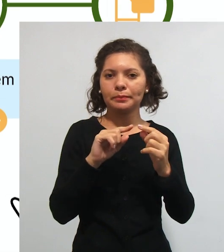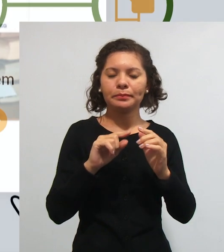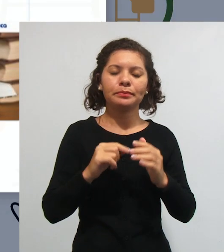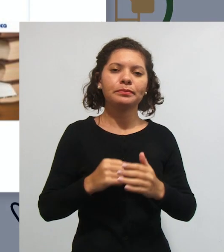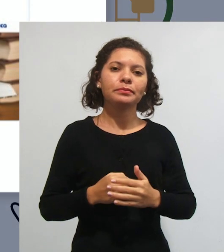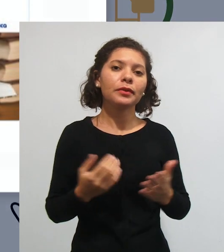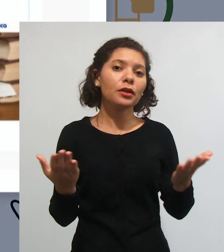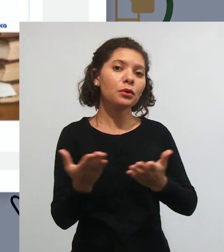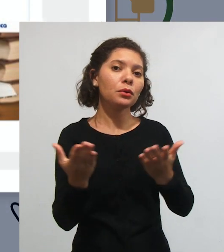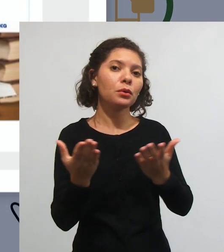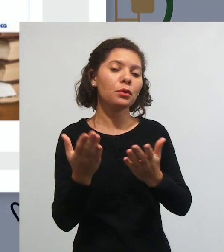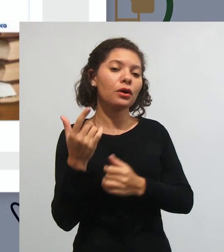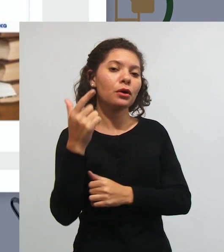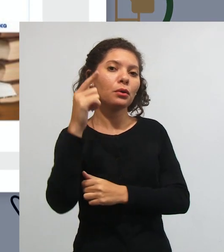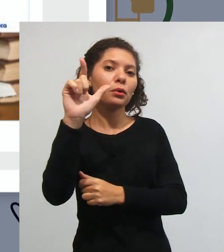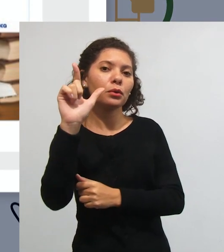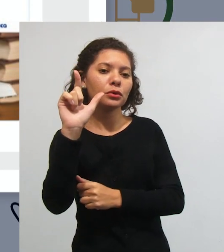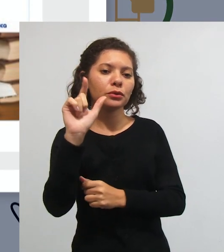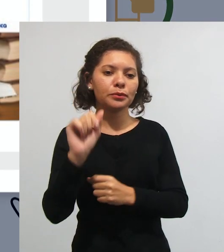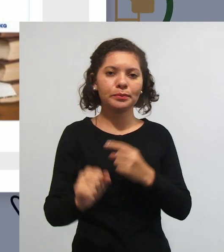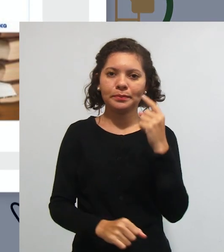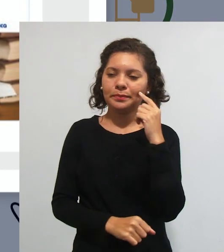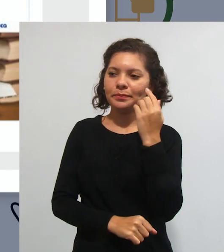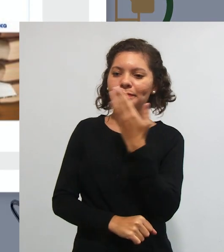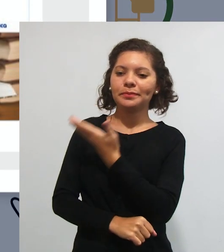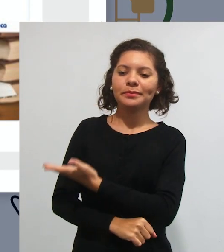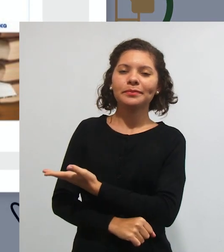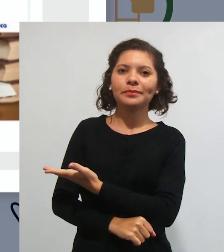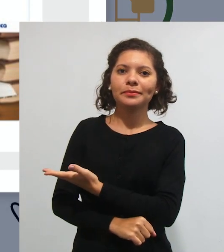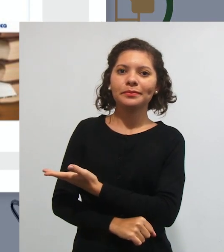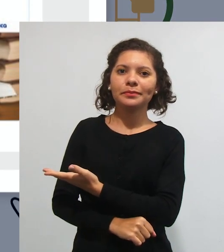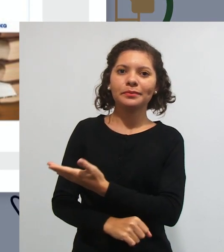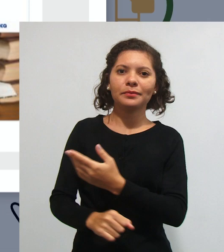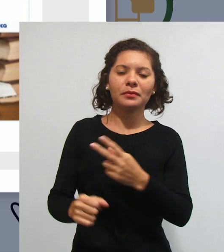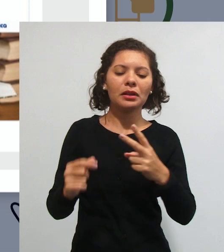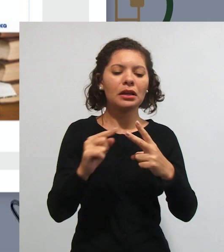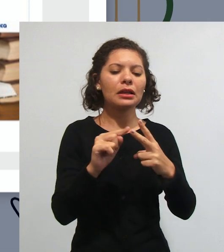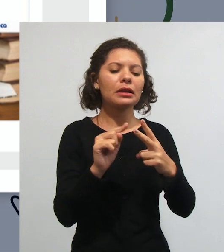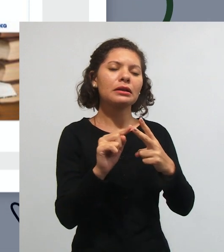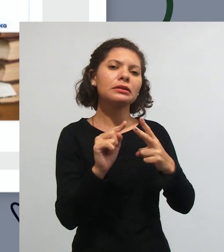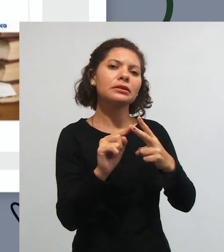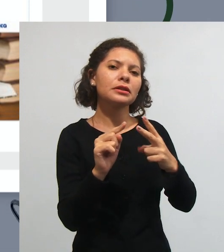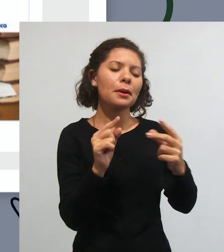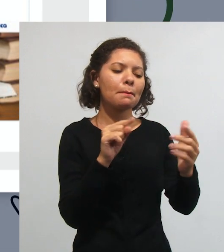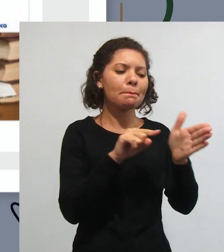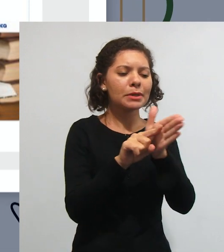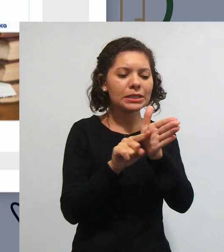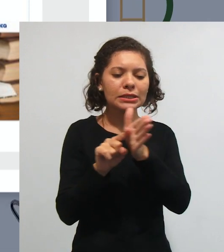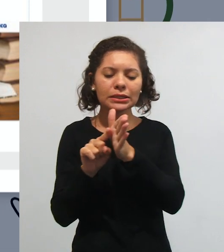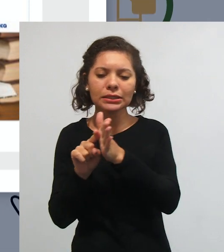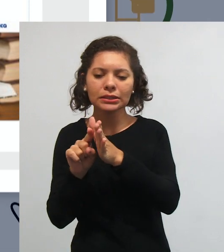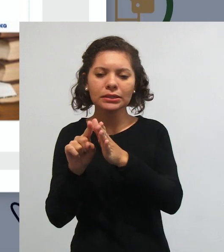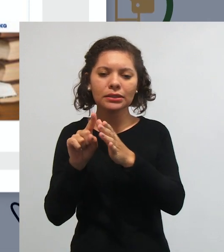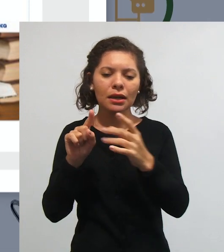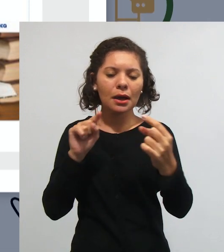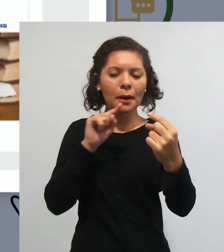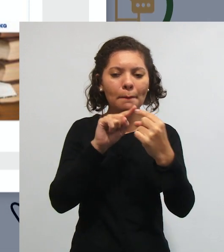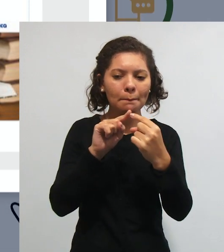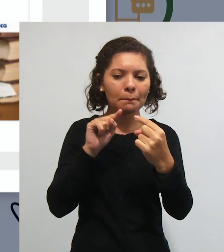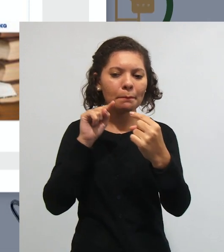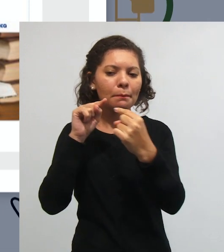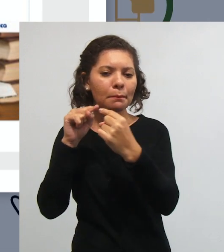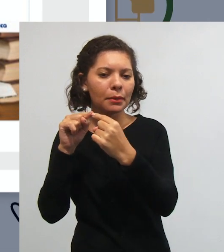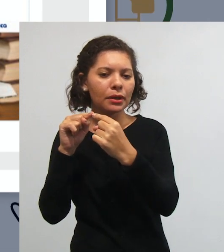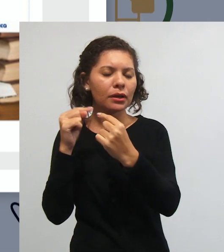da sua natureza de pesquisa aplicada. Qual seria isso? A pesquisa aplicada, ela